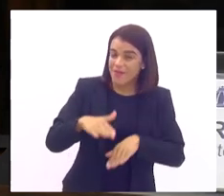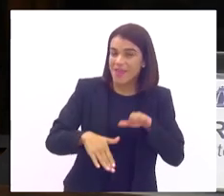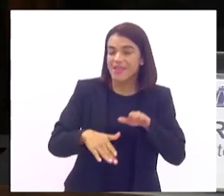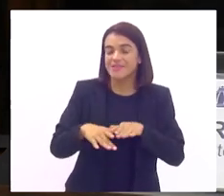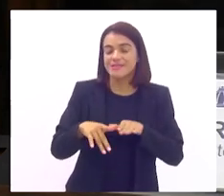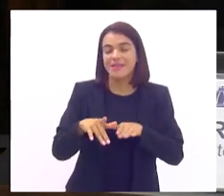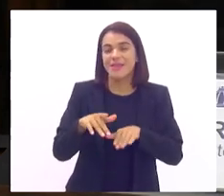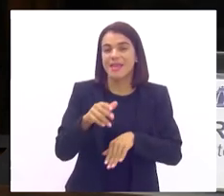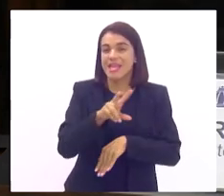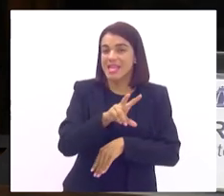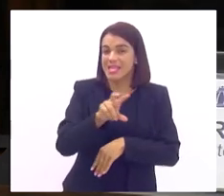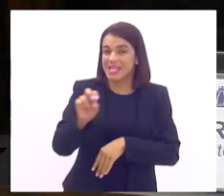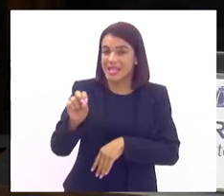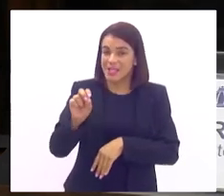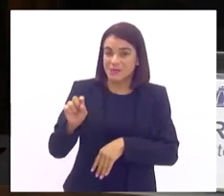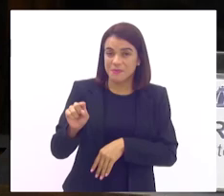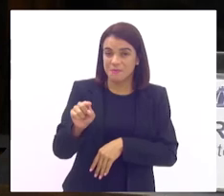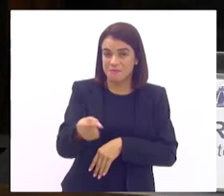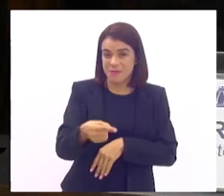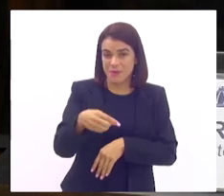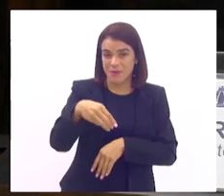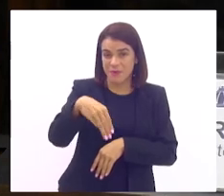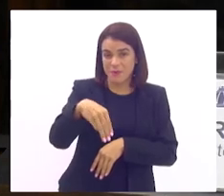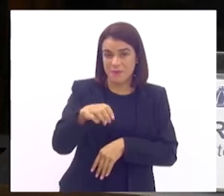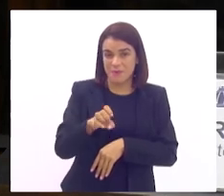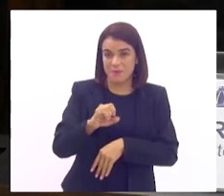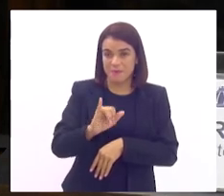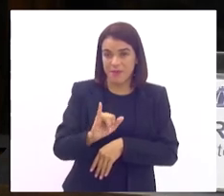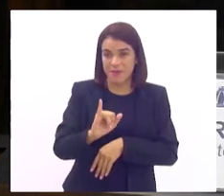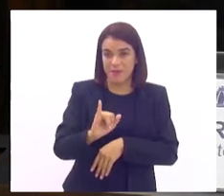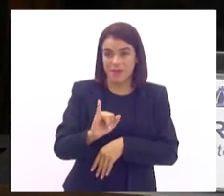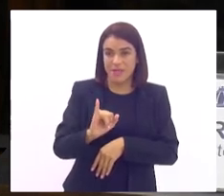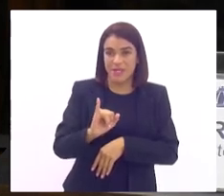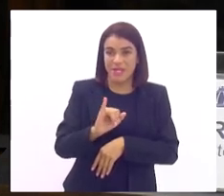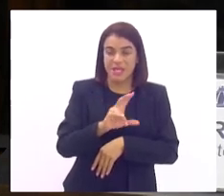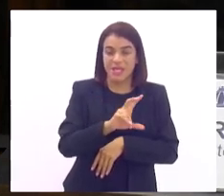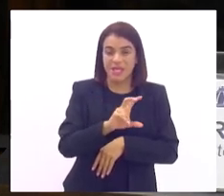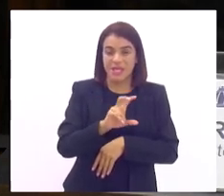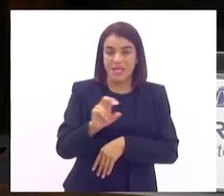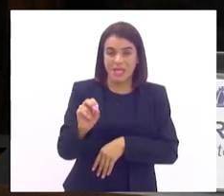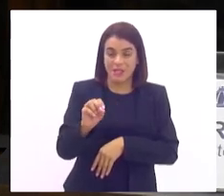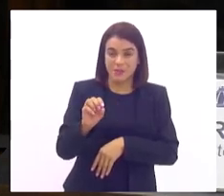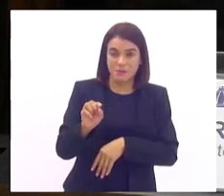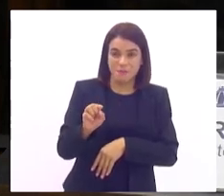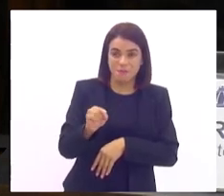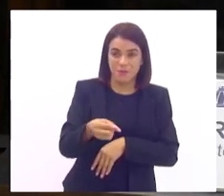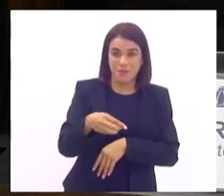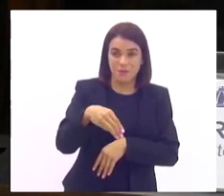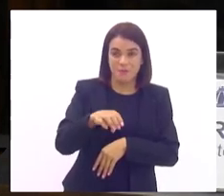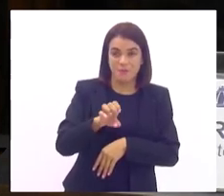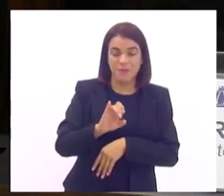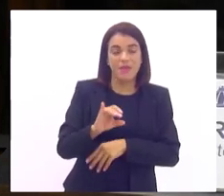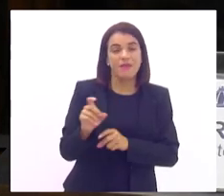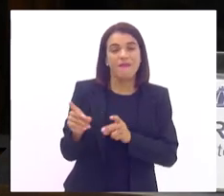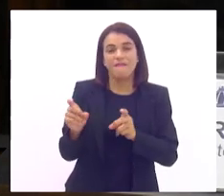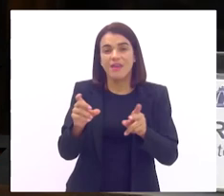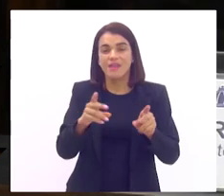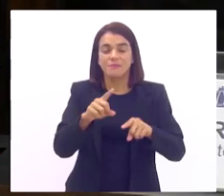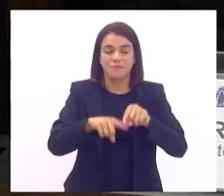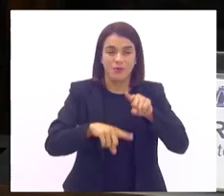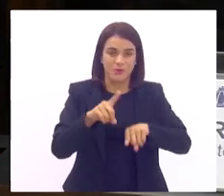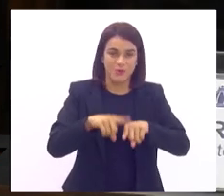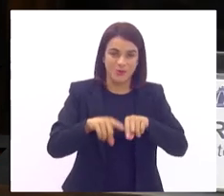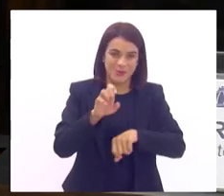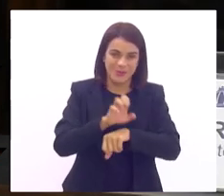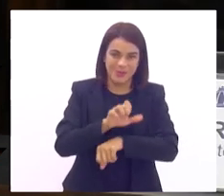de 500 mil MEIs. São 500 mil MEIs que comercializam produtos no Estado do Rio de Janeiro. E